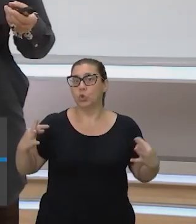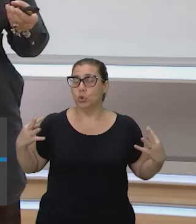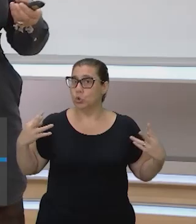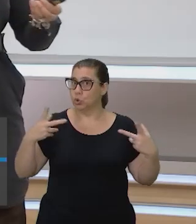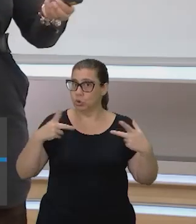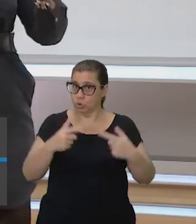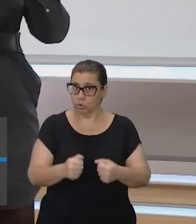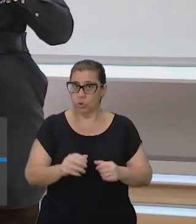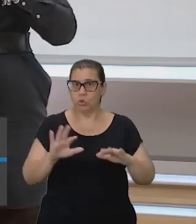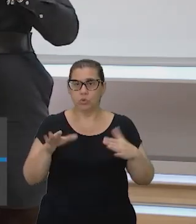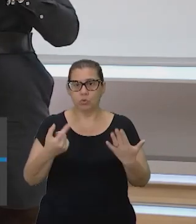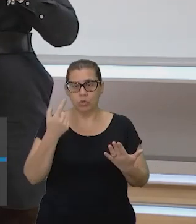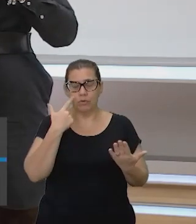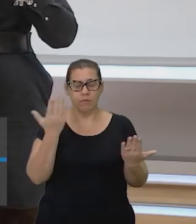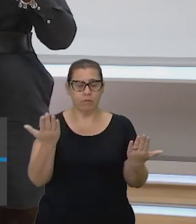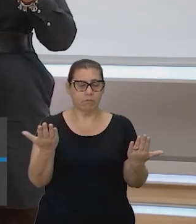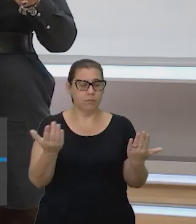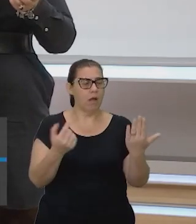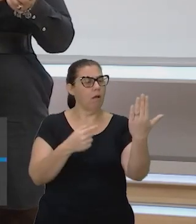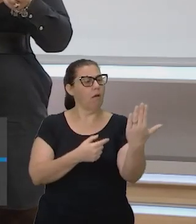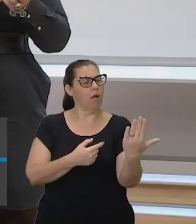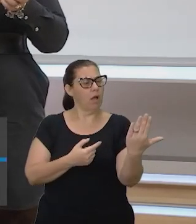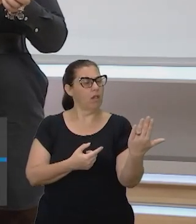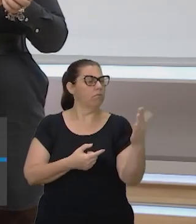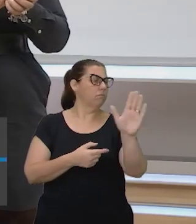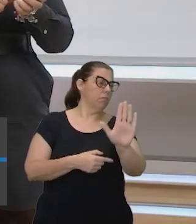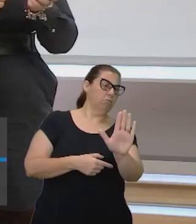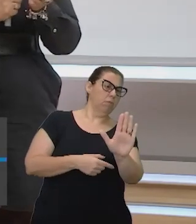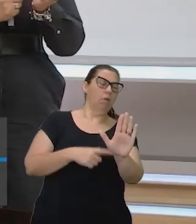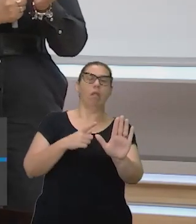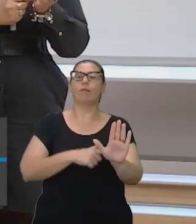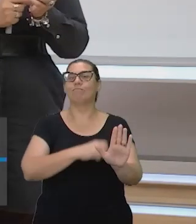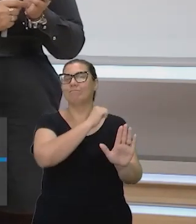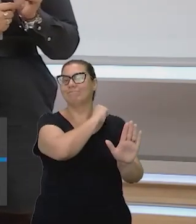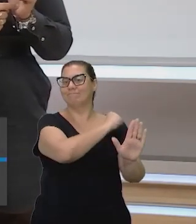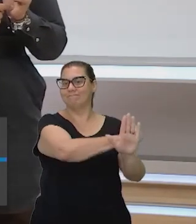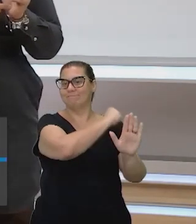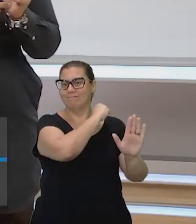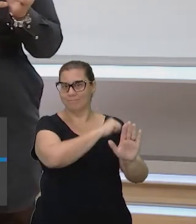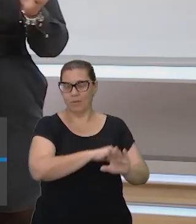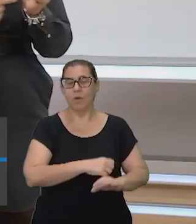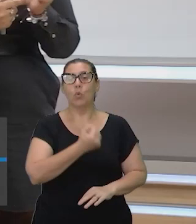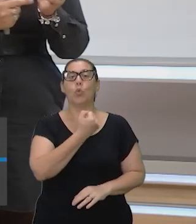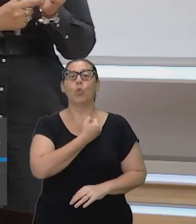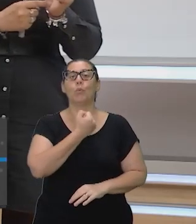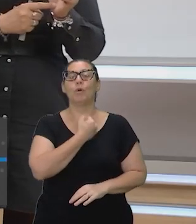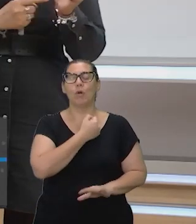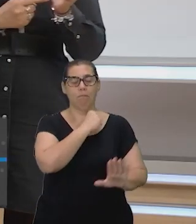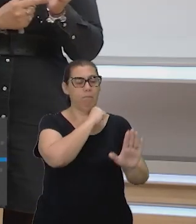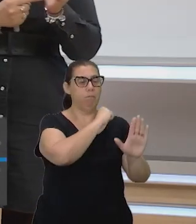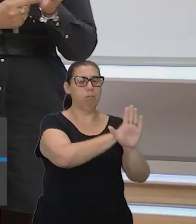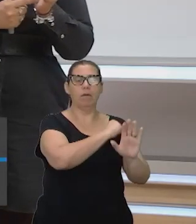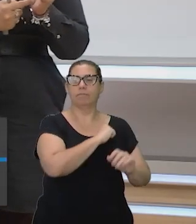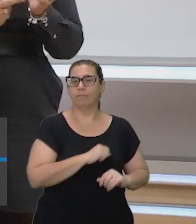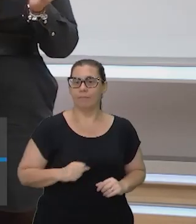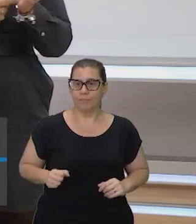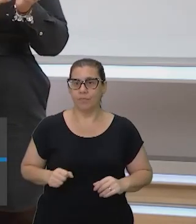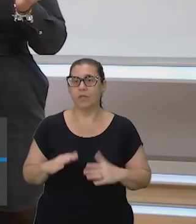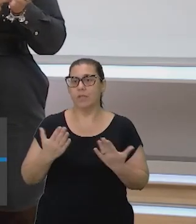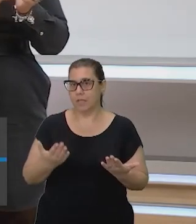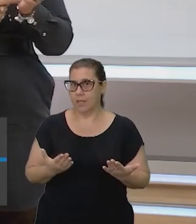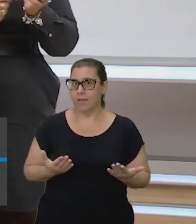essas obras, quando você vira atrás dela, elas têm um carimbo, elas têm um número de série, tá? Atestando ali